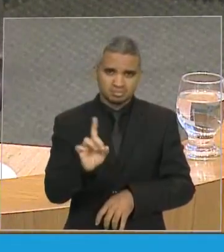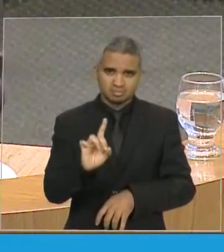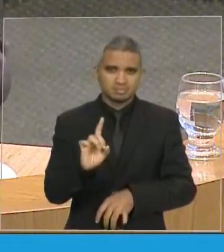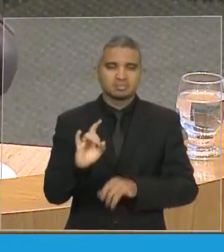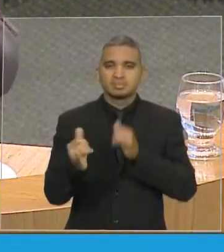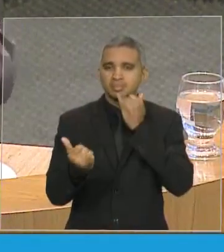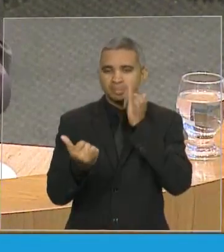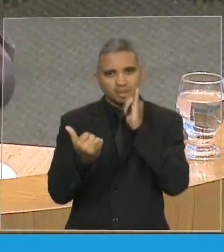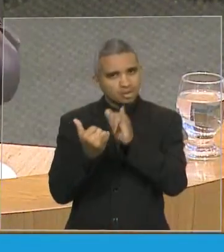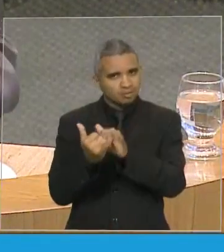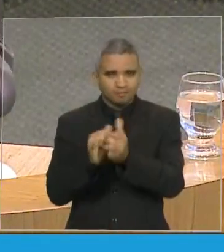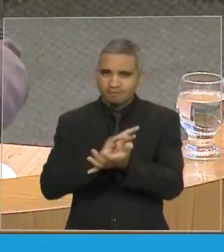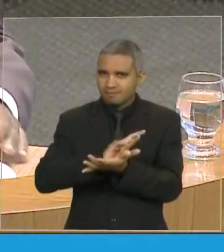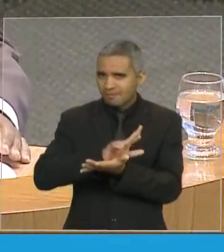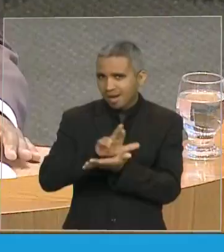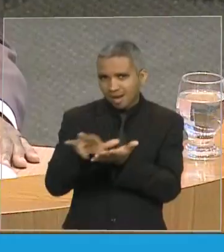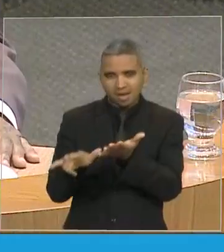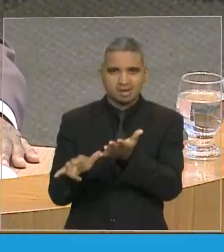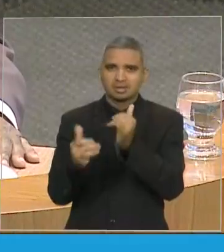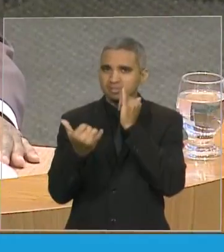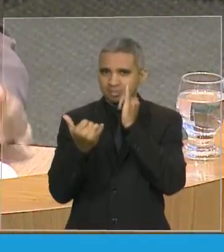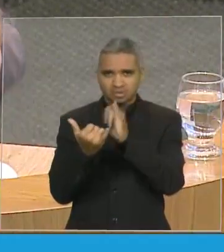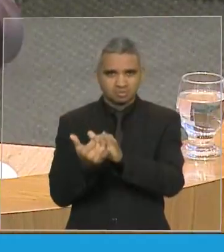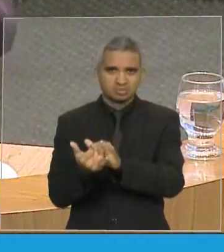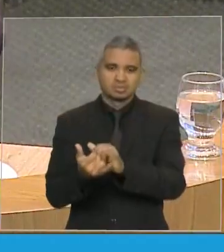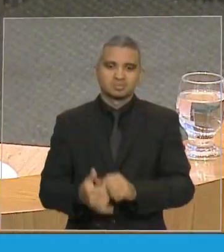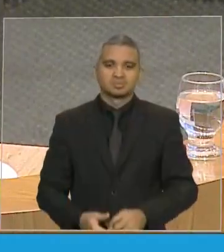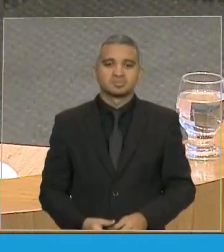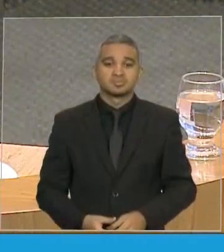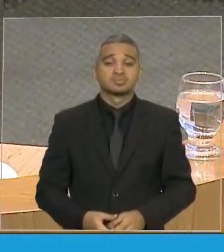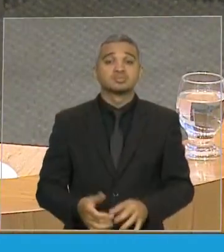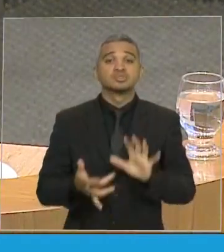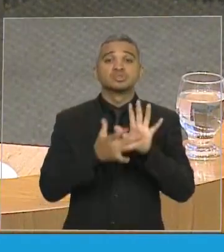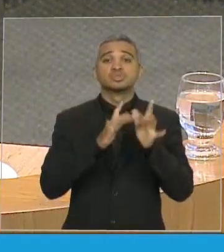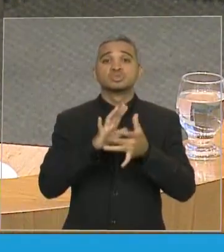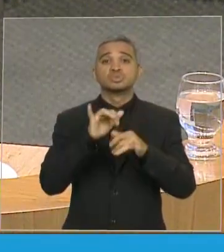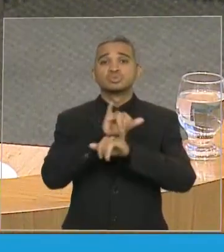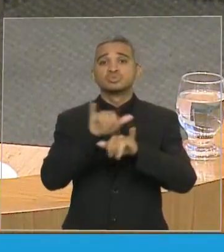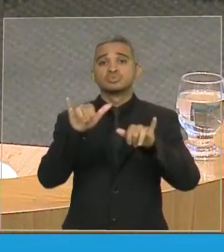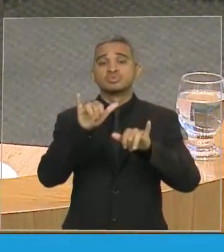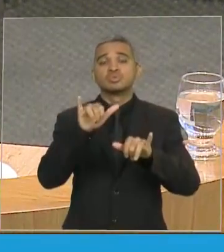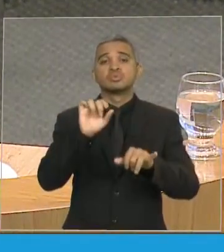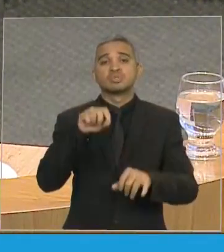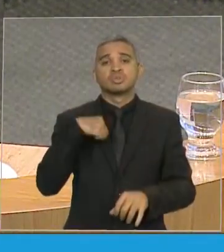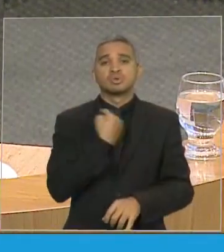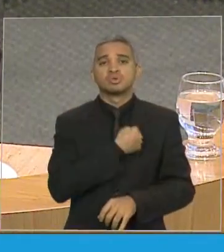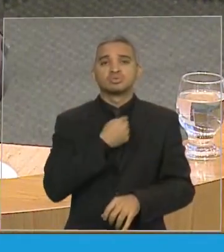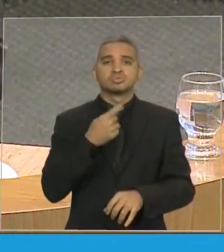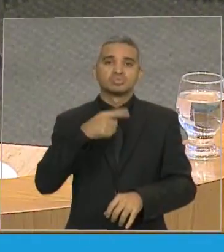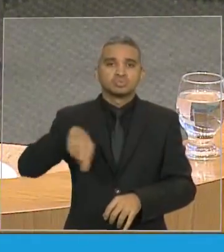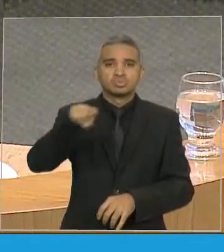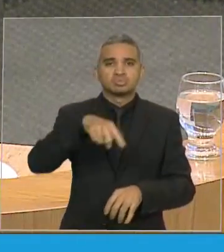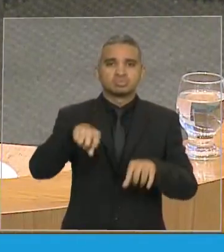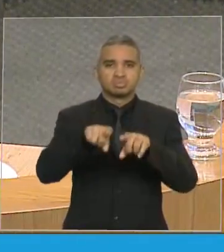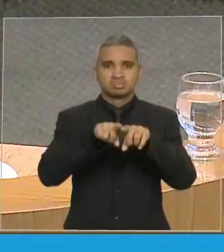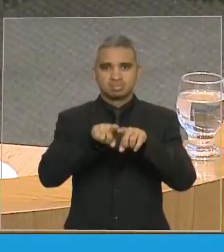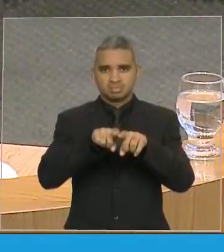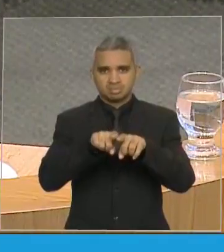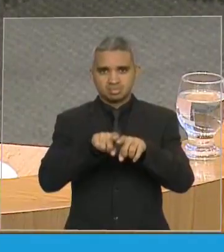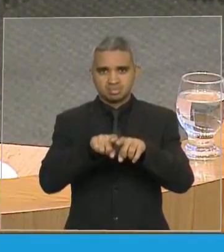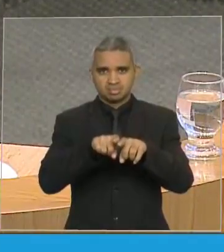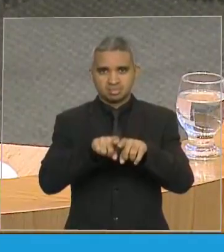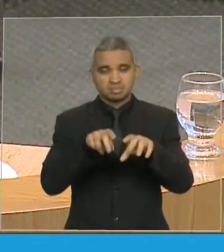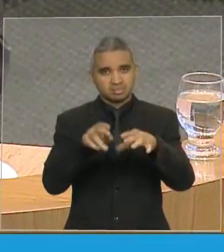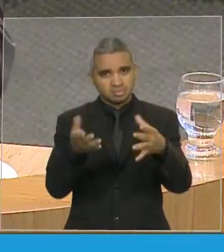nos lembra que nós somos todos irmãos e que, se nós amarmos só quem nos ama, qual será o nosso